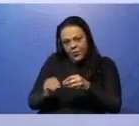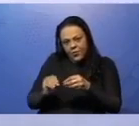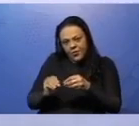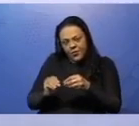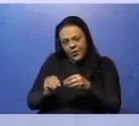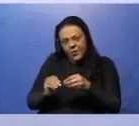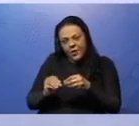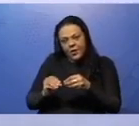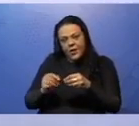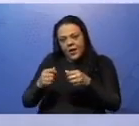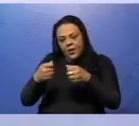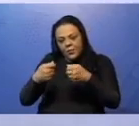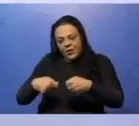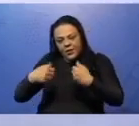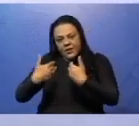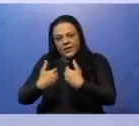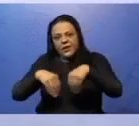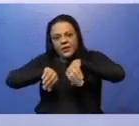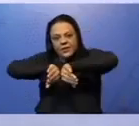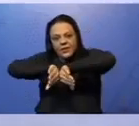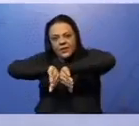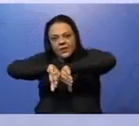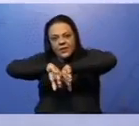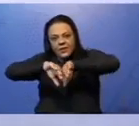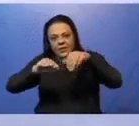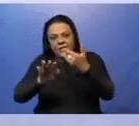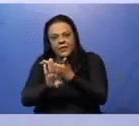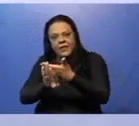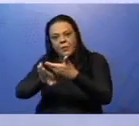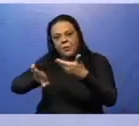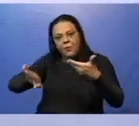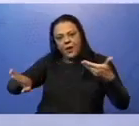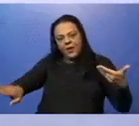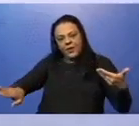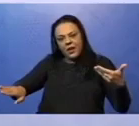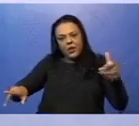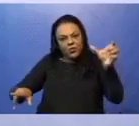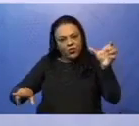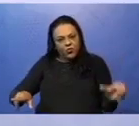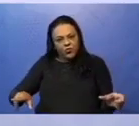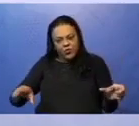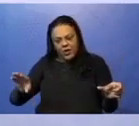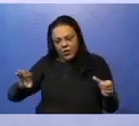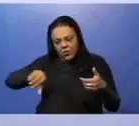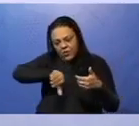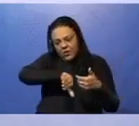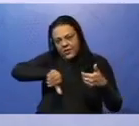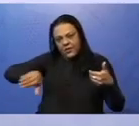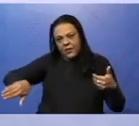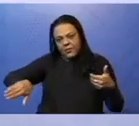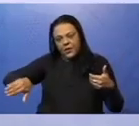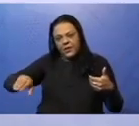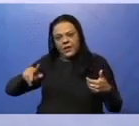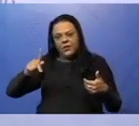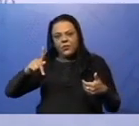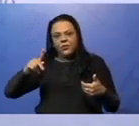naquele lugar, que não faz parte ali do sujeito, no caso, que não, o lugar original não era naquele trecho,